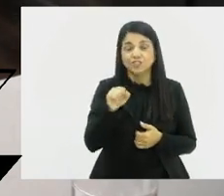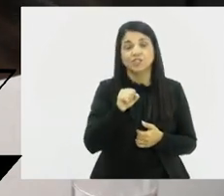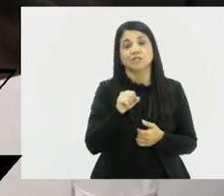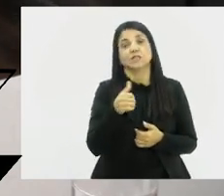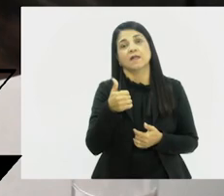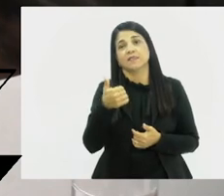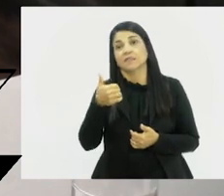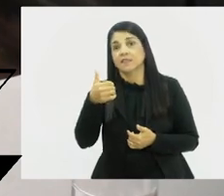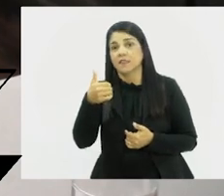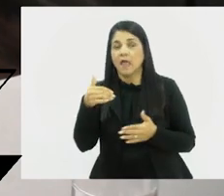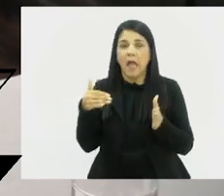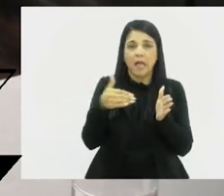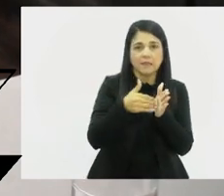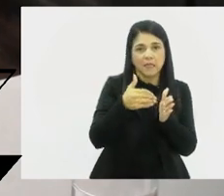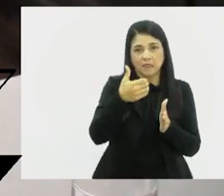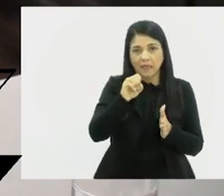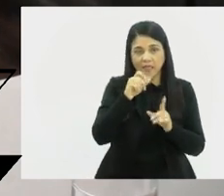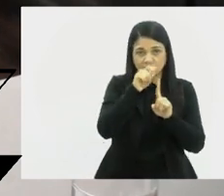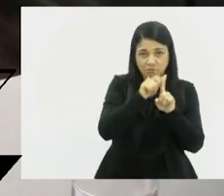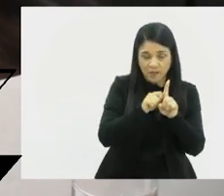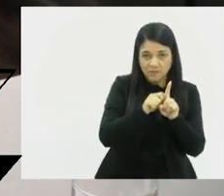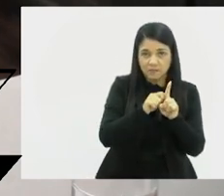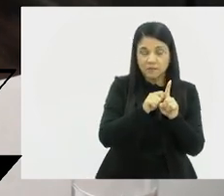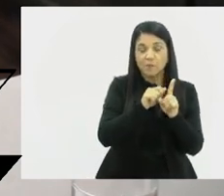mil réis a 1 conto de réis